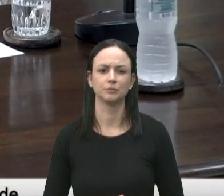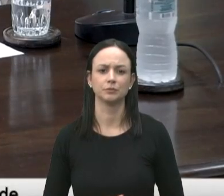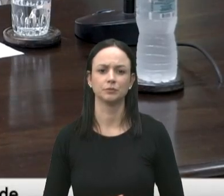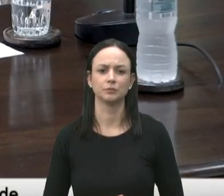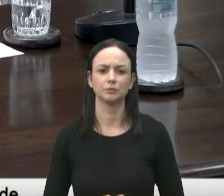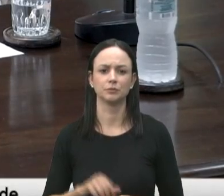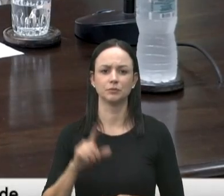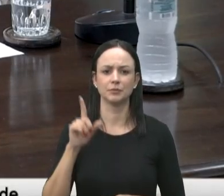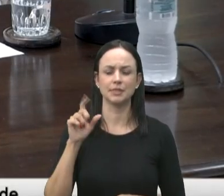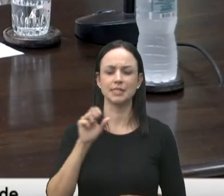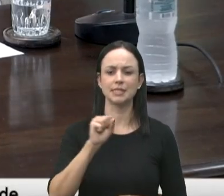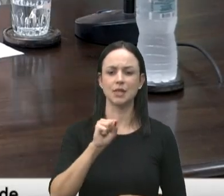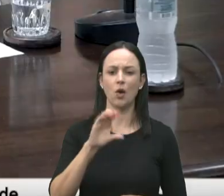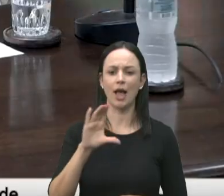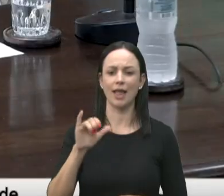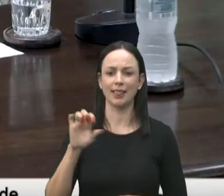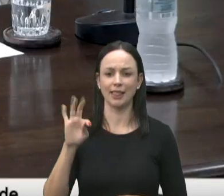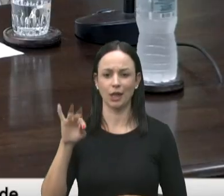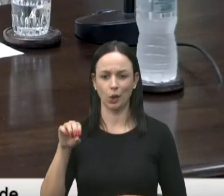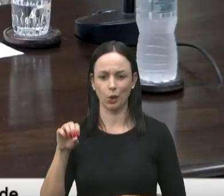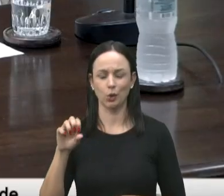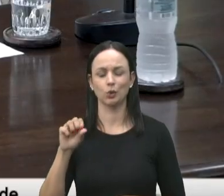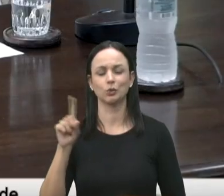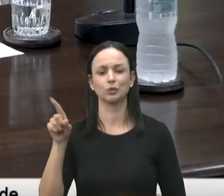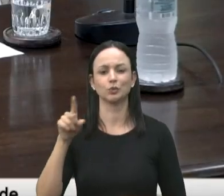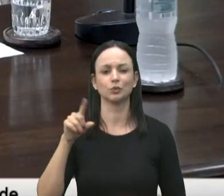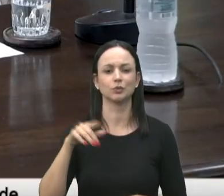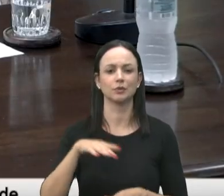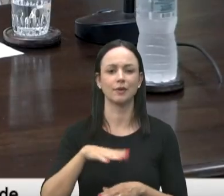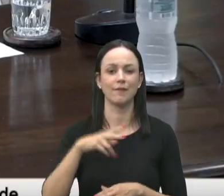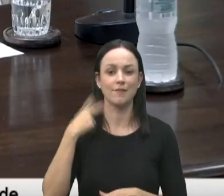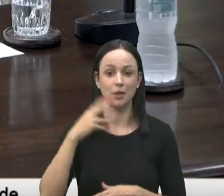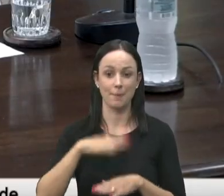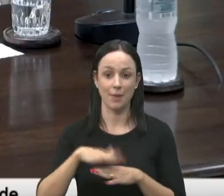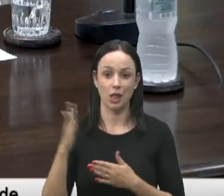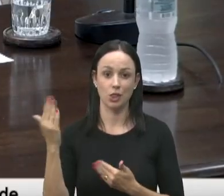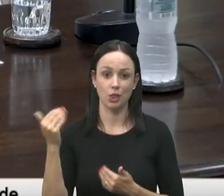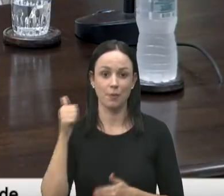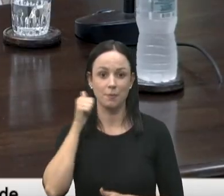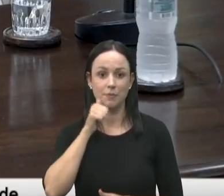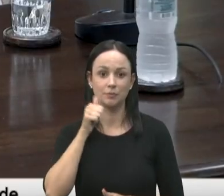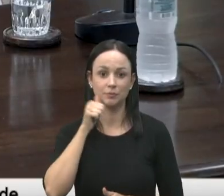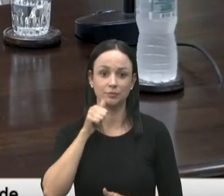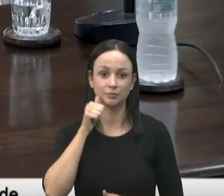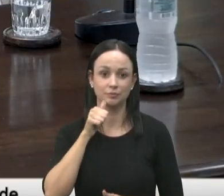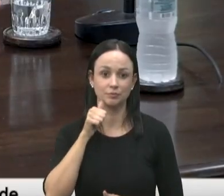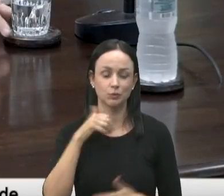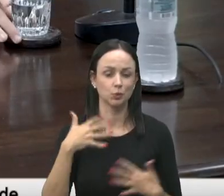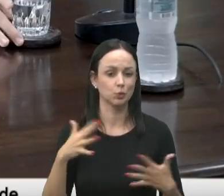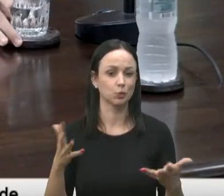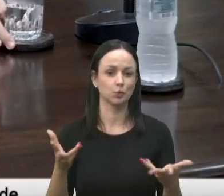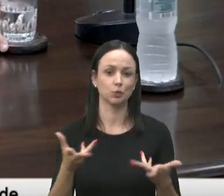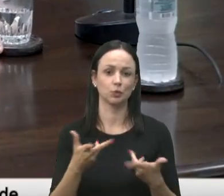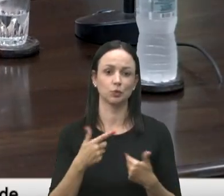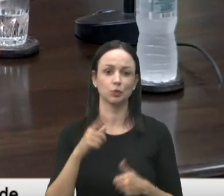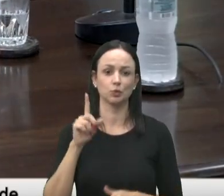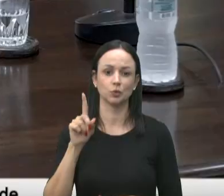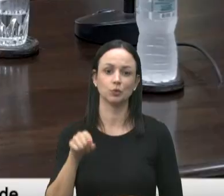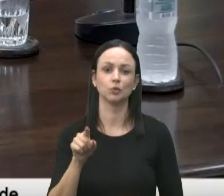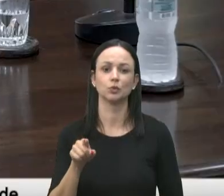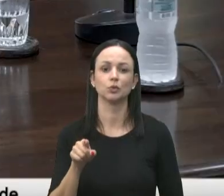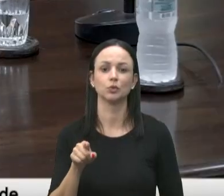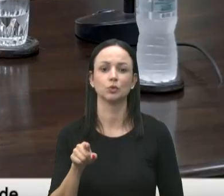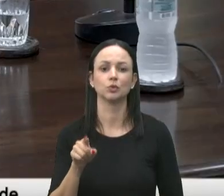São Caetano do Sul, a vereadora mais jovem, uma menina sensacional, ela